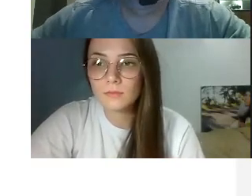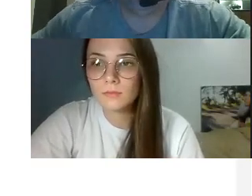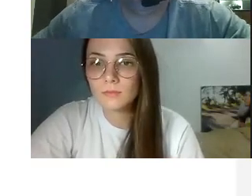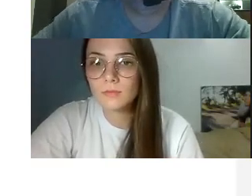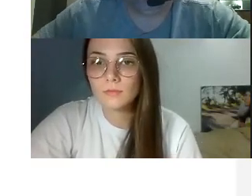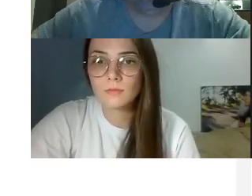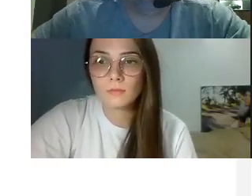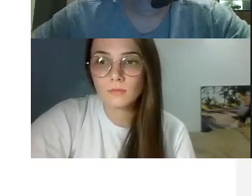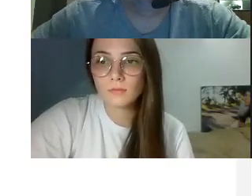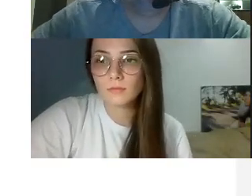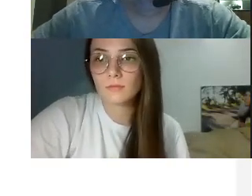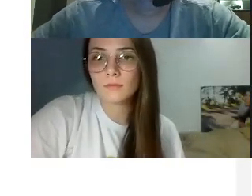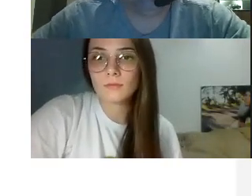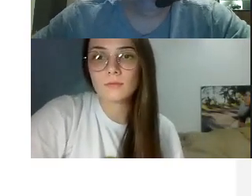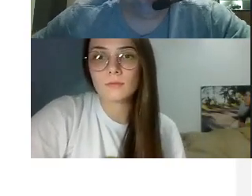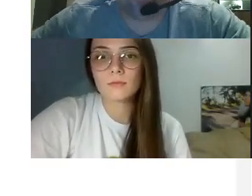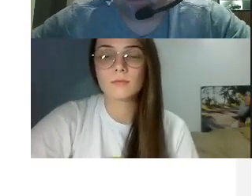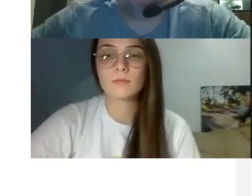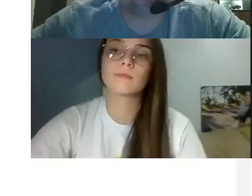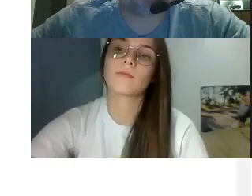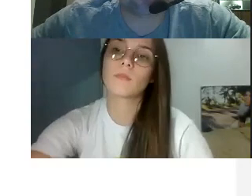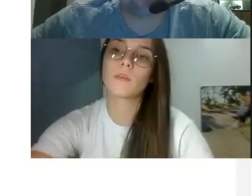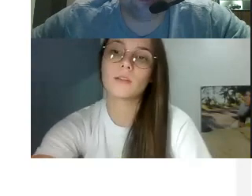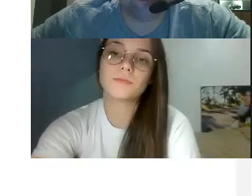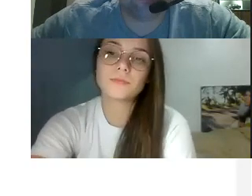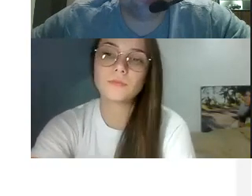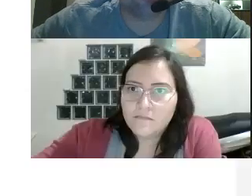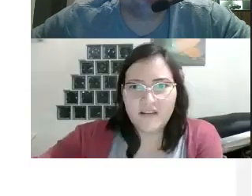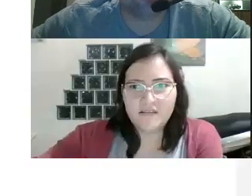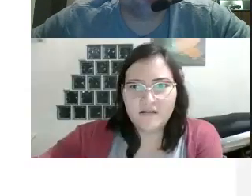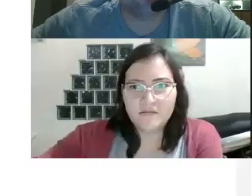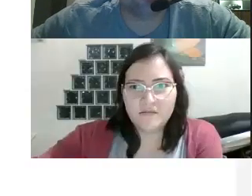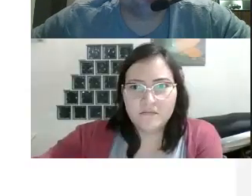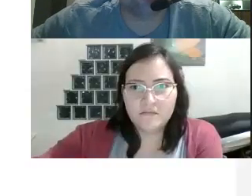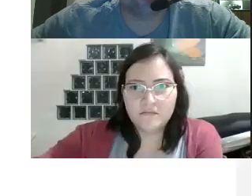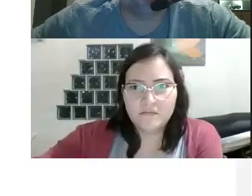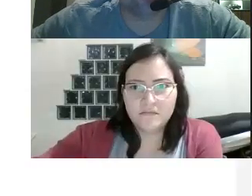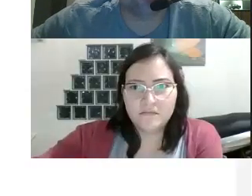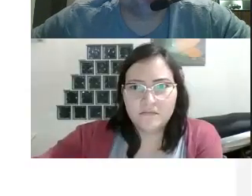sair prejudicado com isso. Não se preocupem. Isso quer dizer que vai ser extenso?